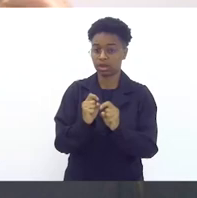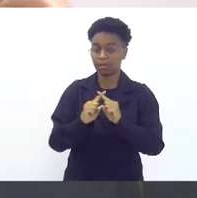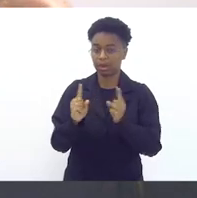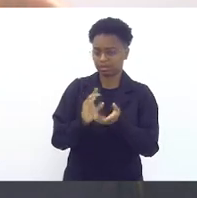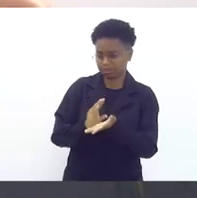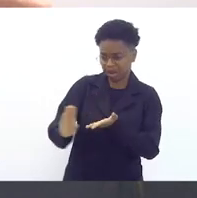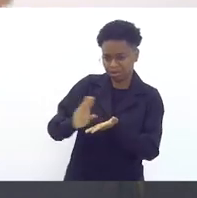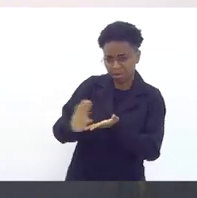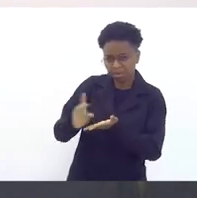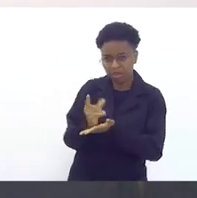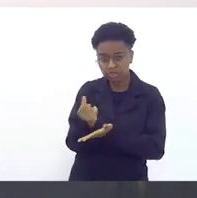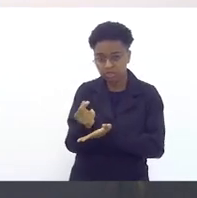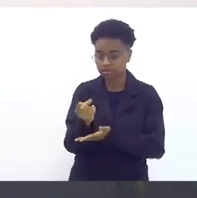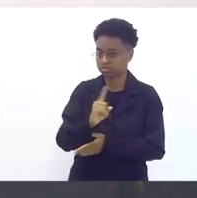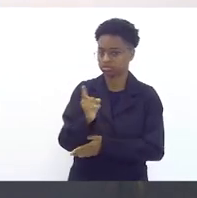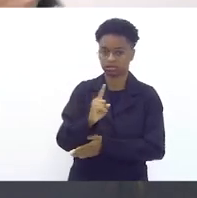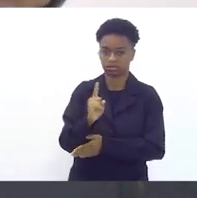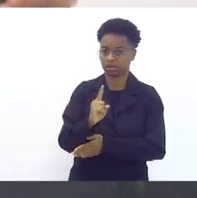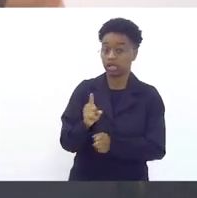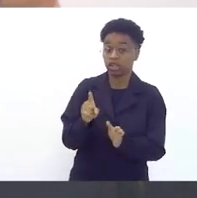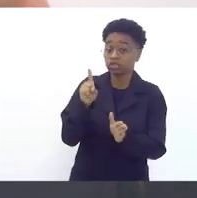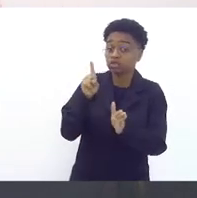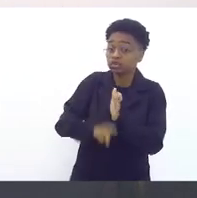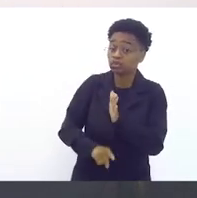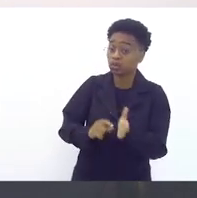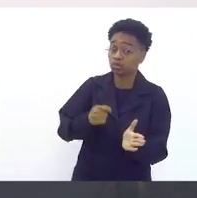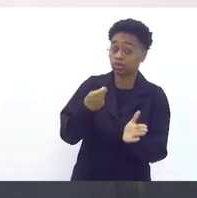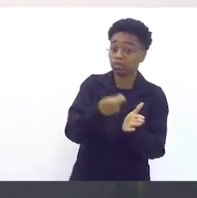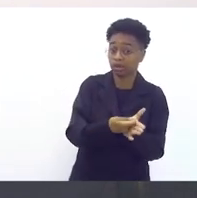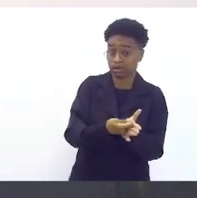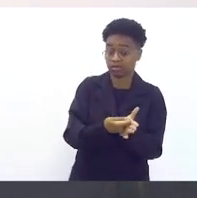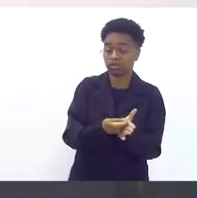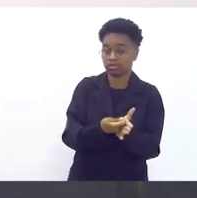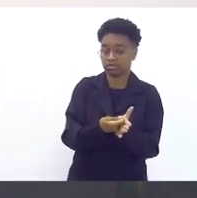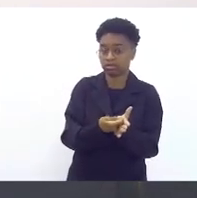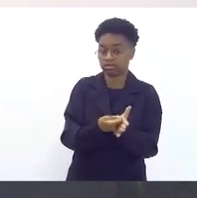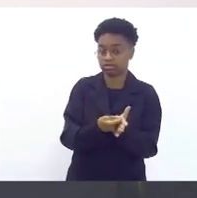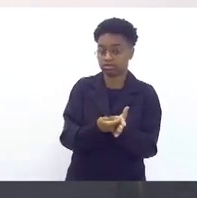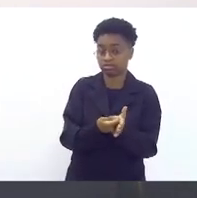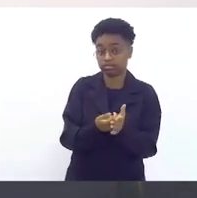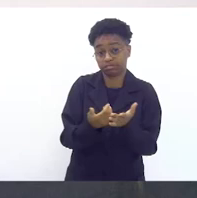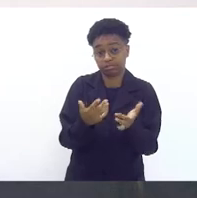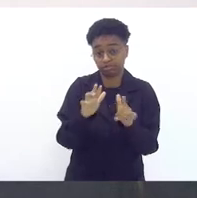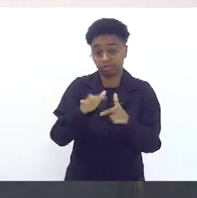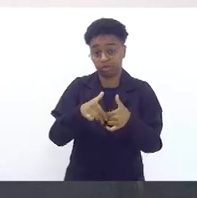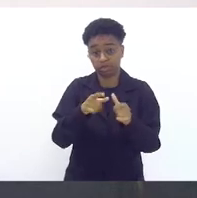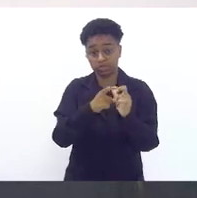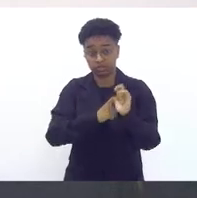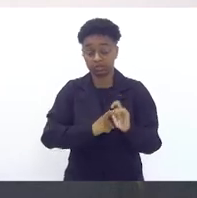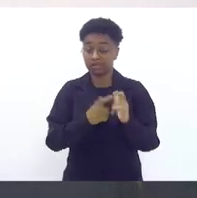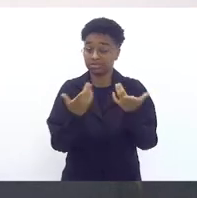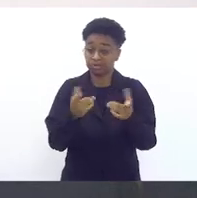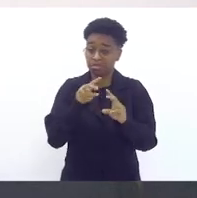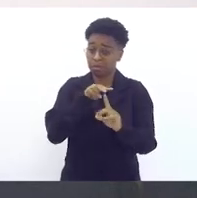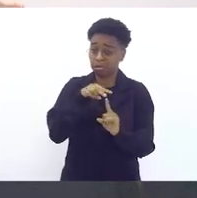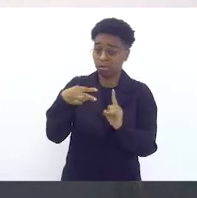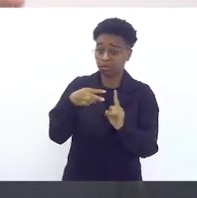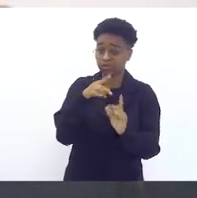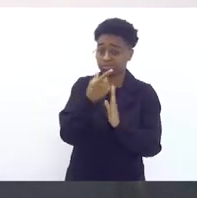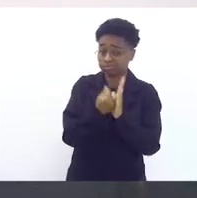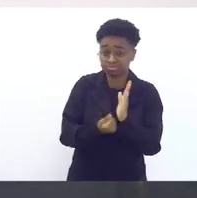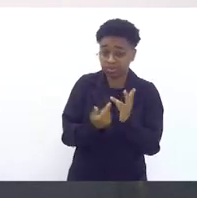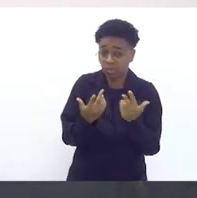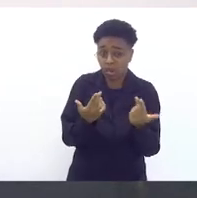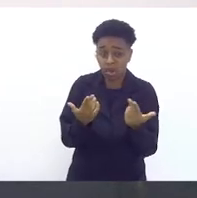não. Vão descontar do pagamento do serviço da dívida, que, sob o ponto de vista orçamentário, dá a